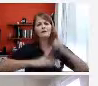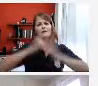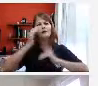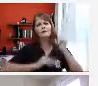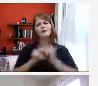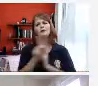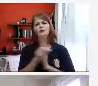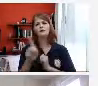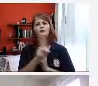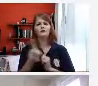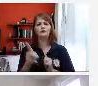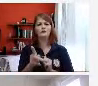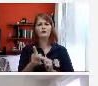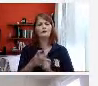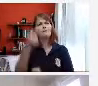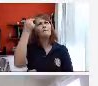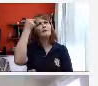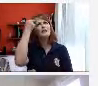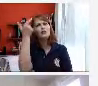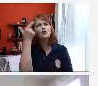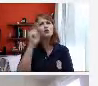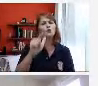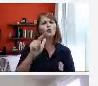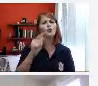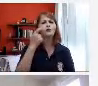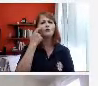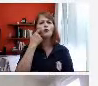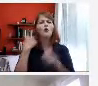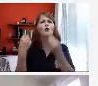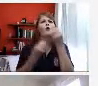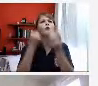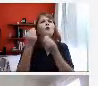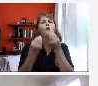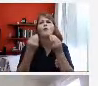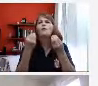né? Repensar em como podemos